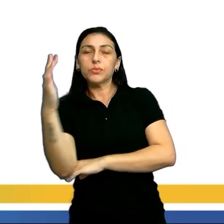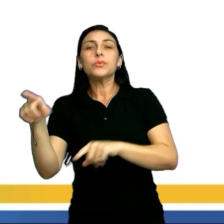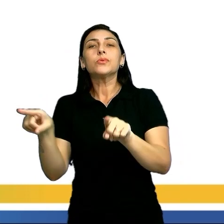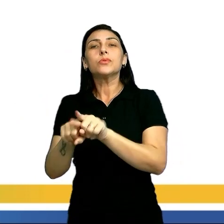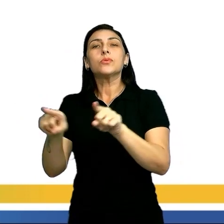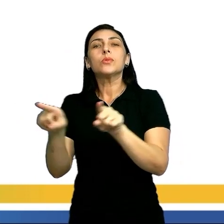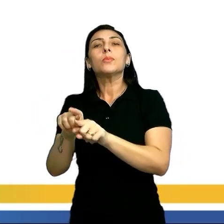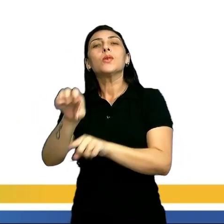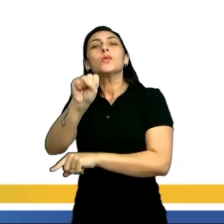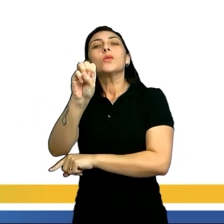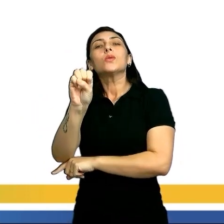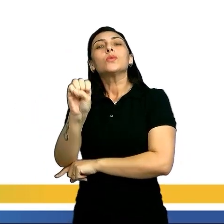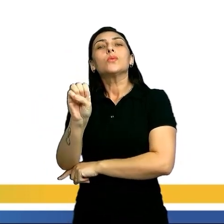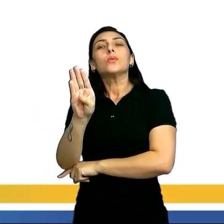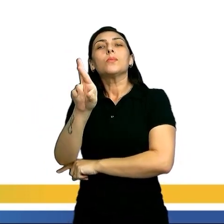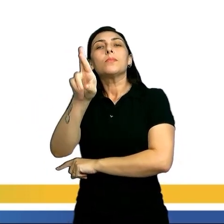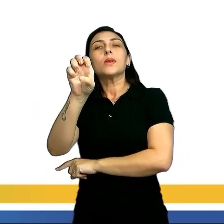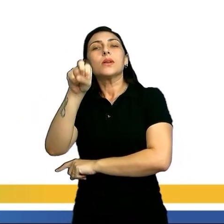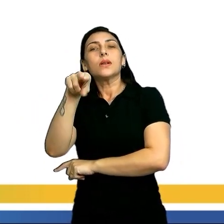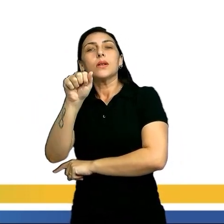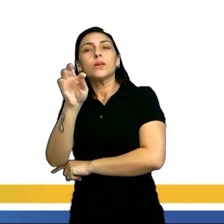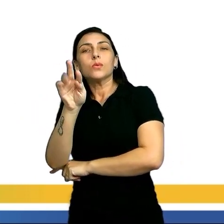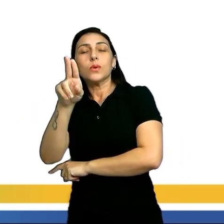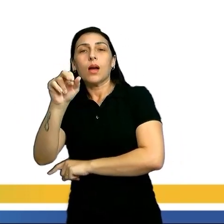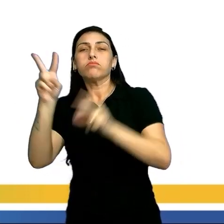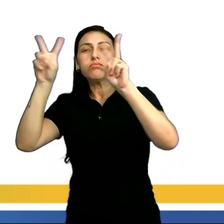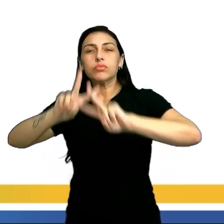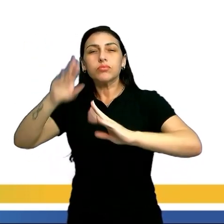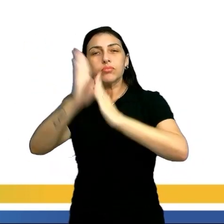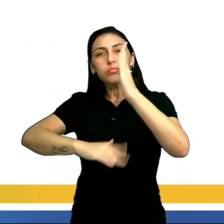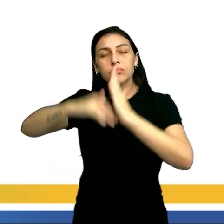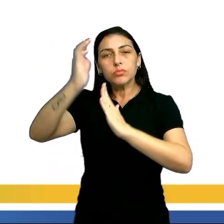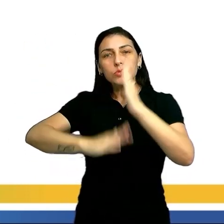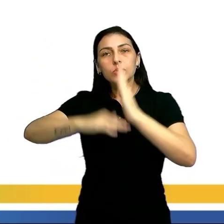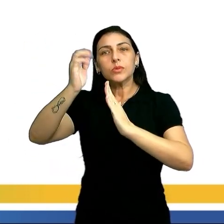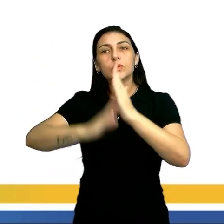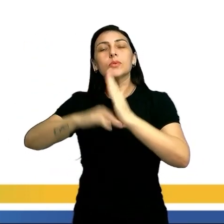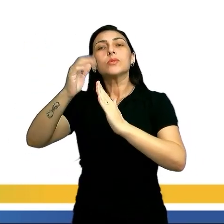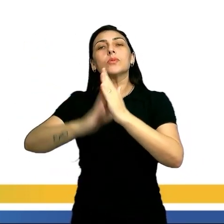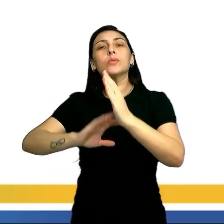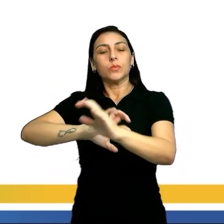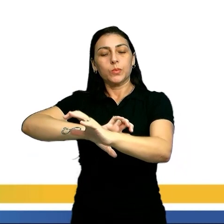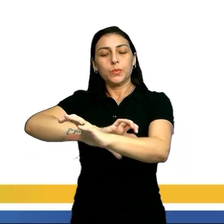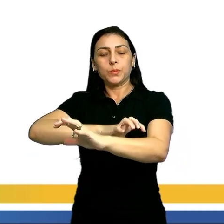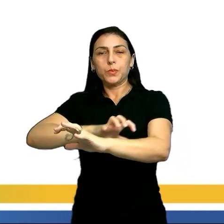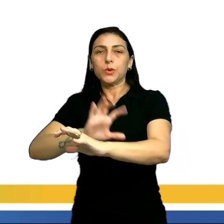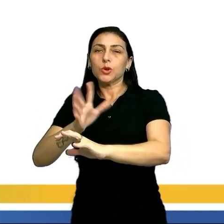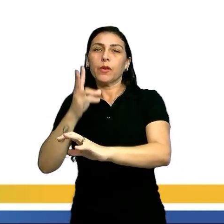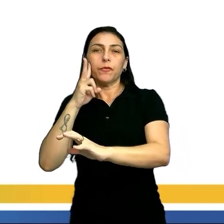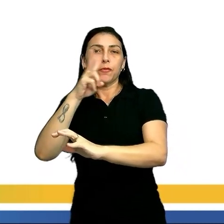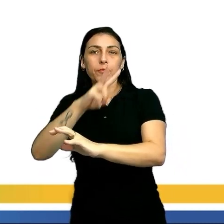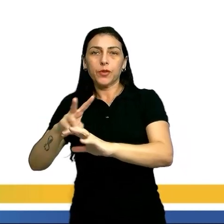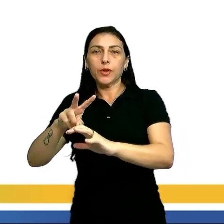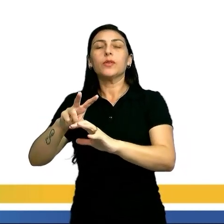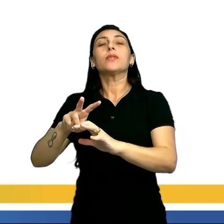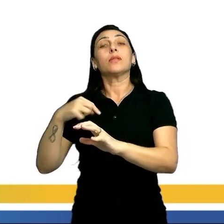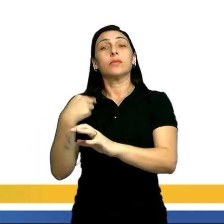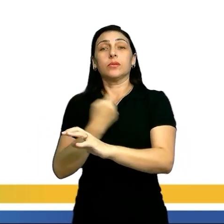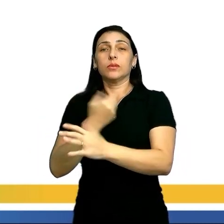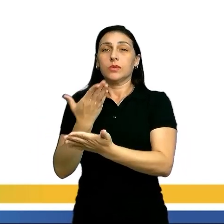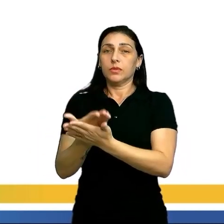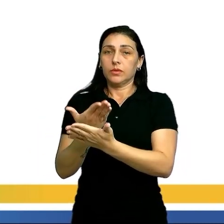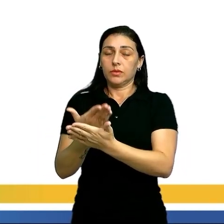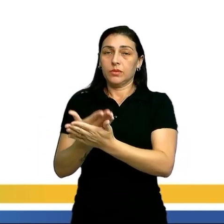o sobrenatural. Eu tenho o registro visual, as pinturas rupestres que vocês já viram em uma das nossas